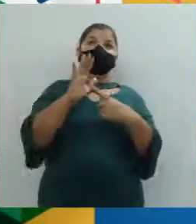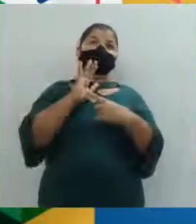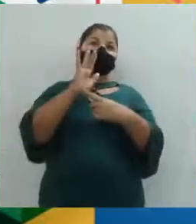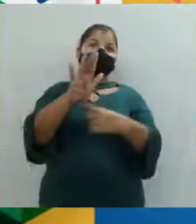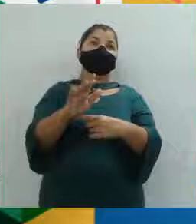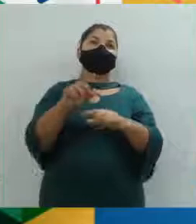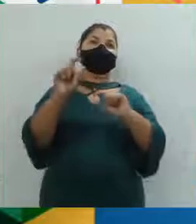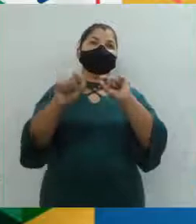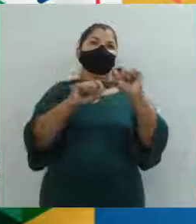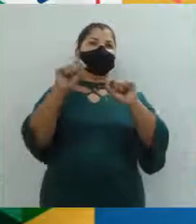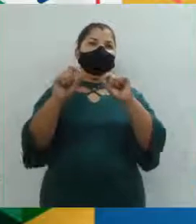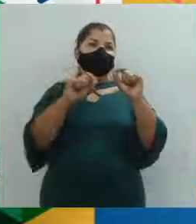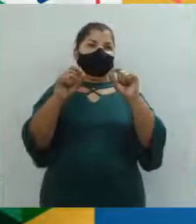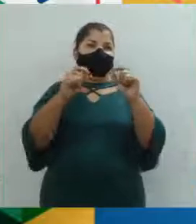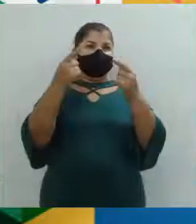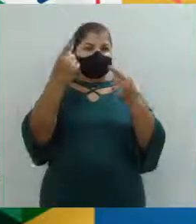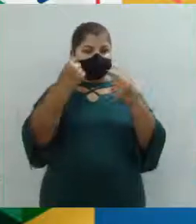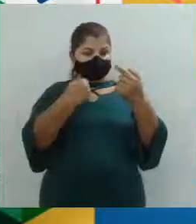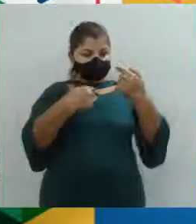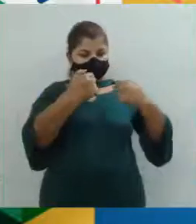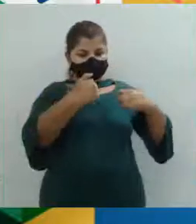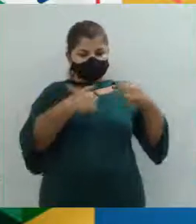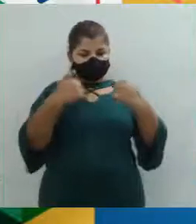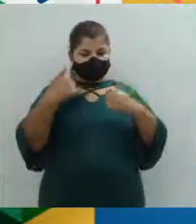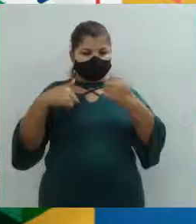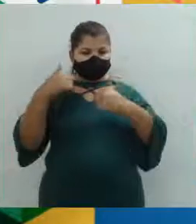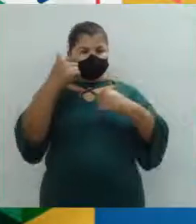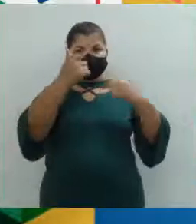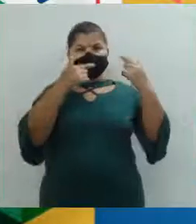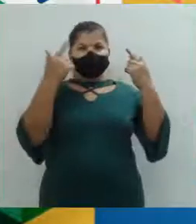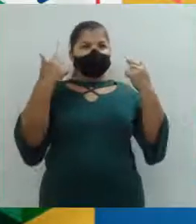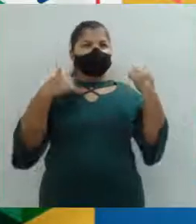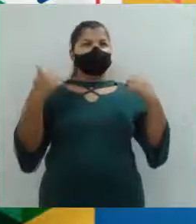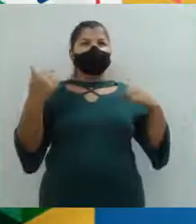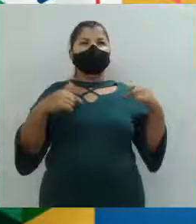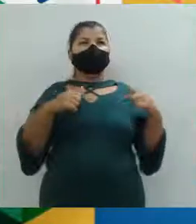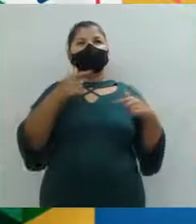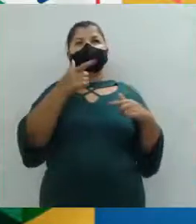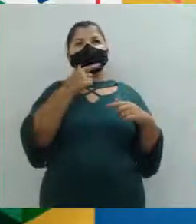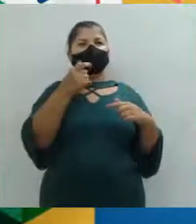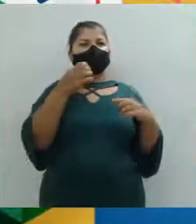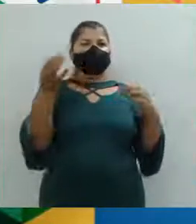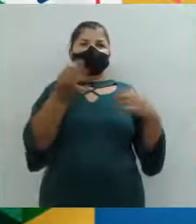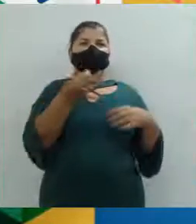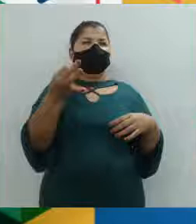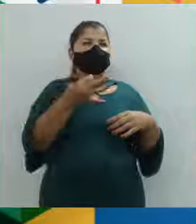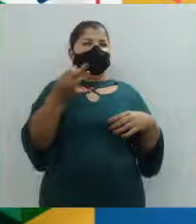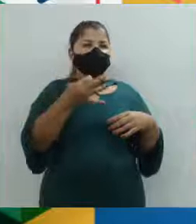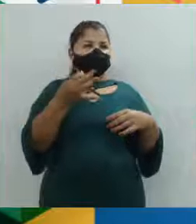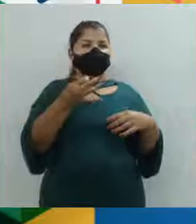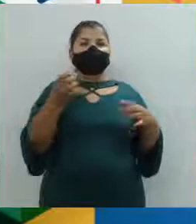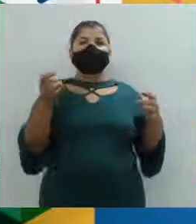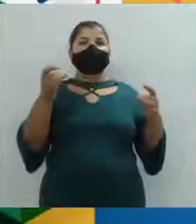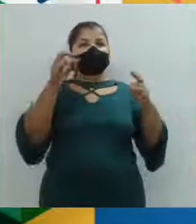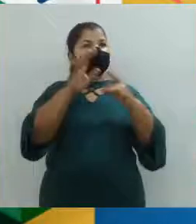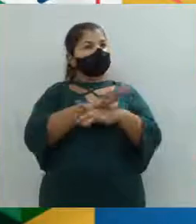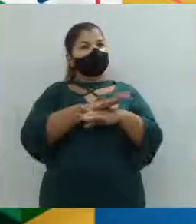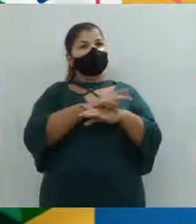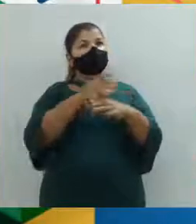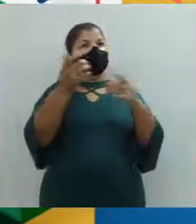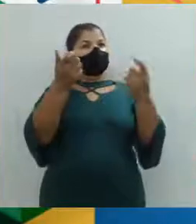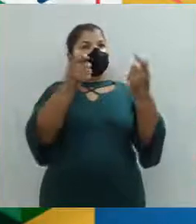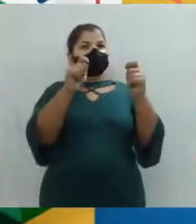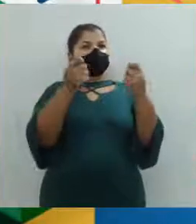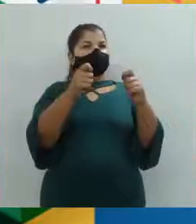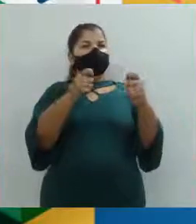todas as reentrâncias dessa escultura, que foi considerada pelo próprio mestre a mais perfeita. Diz que quando ele terminou essa obra, minha gente,